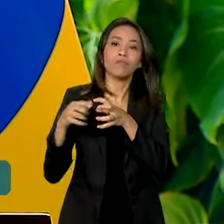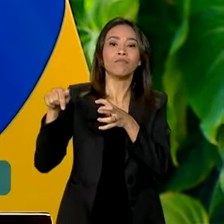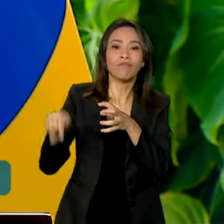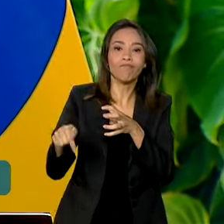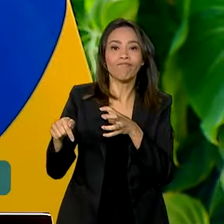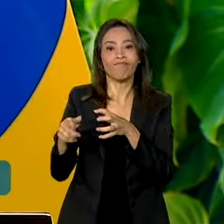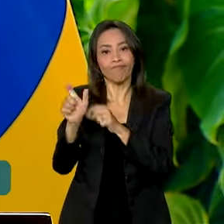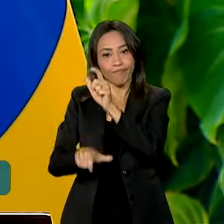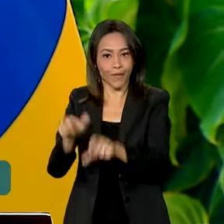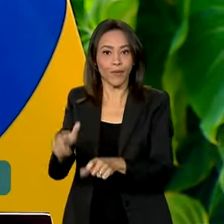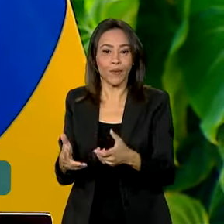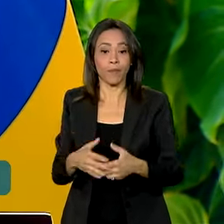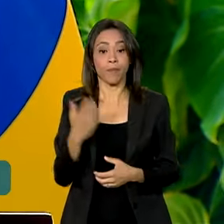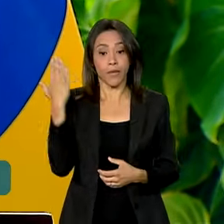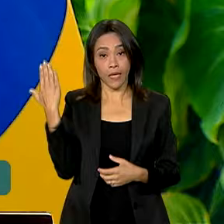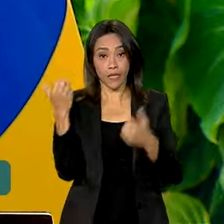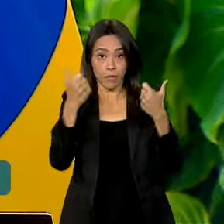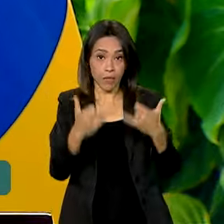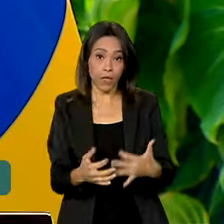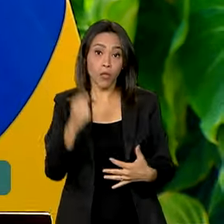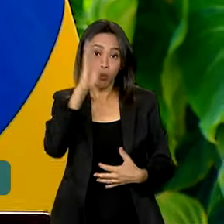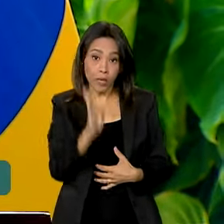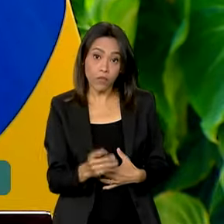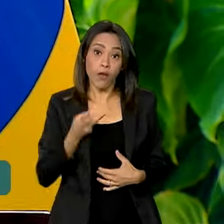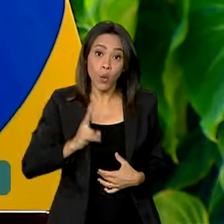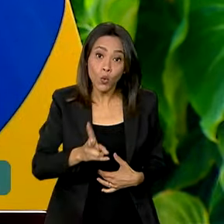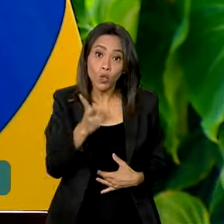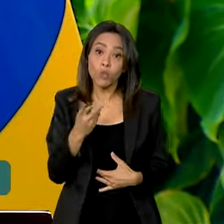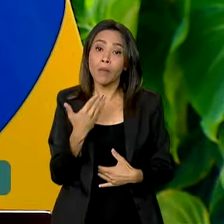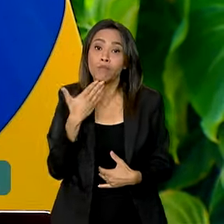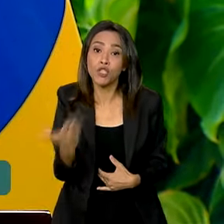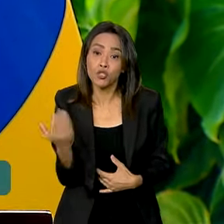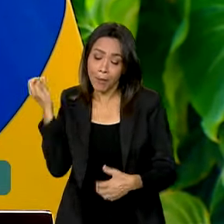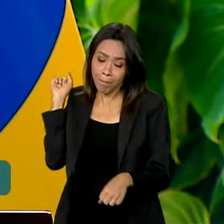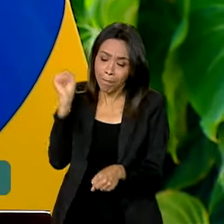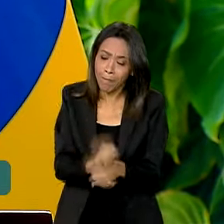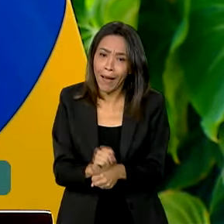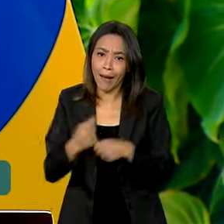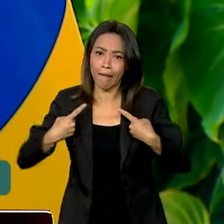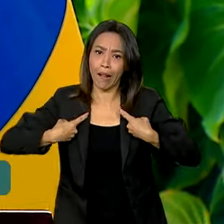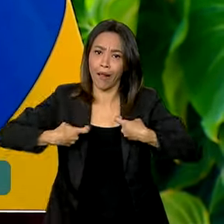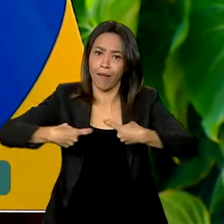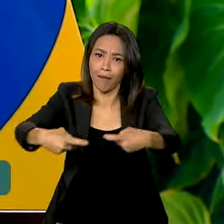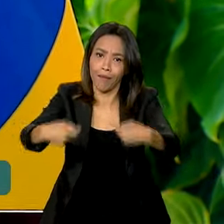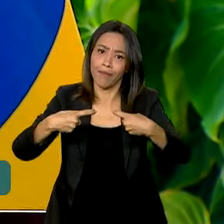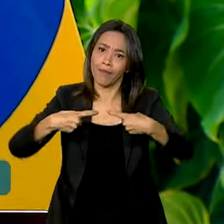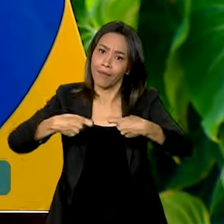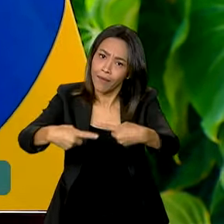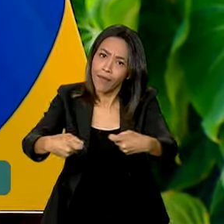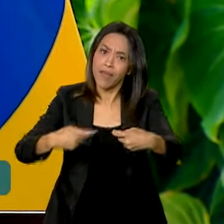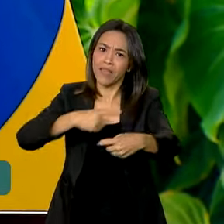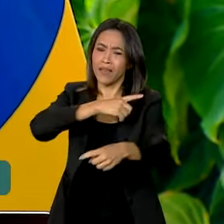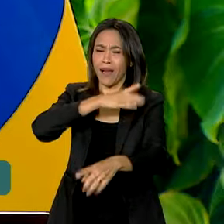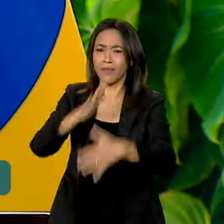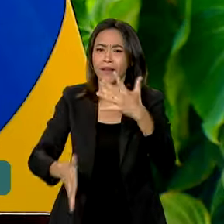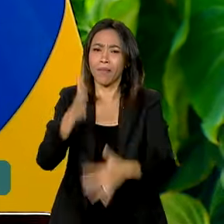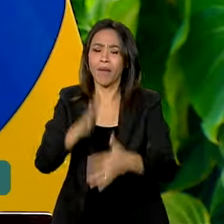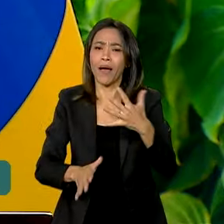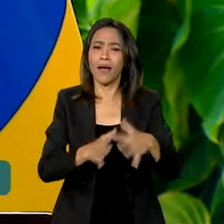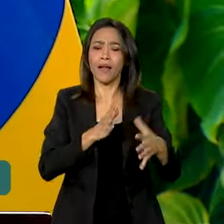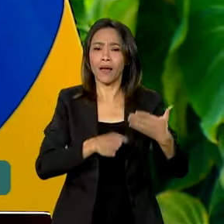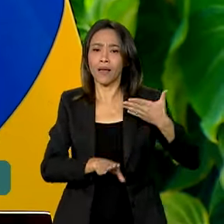Brasil continuará trabalhando por um cessar-fogo permanente que permita a entrada da ajuda humanitária em Gaza e